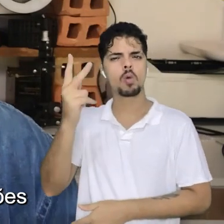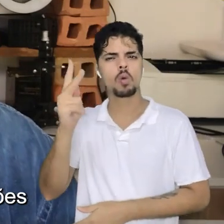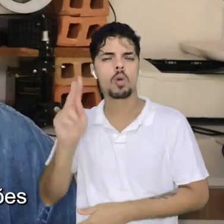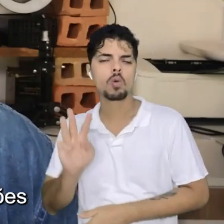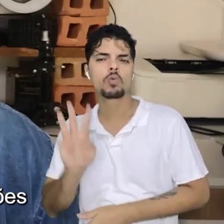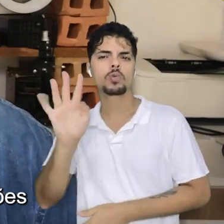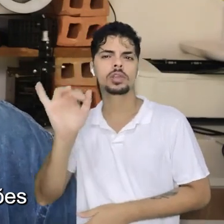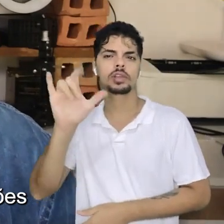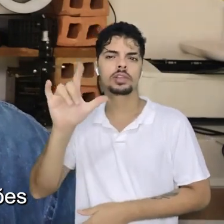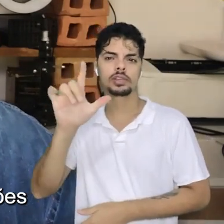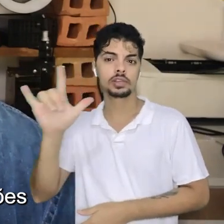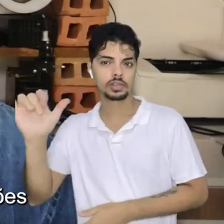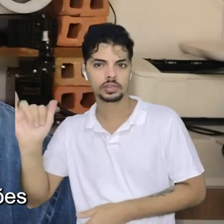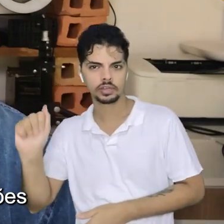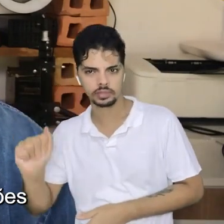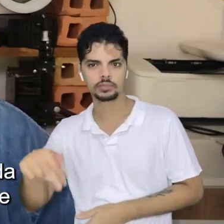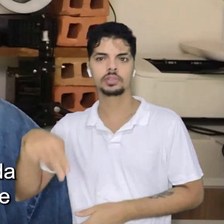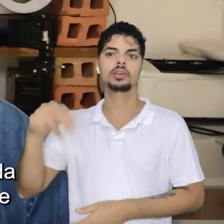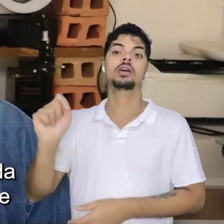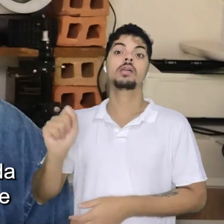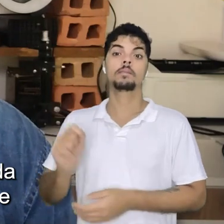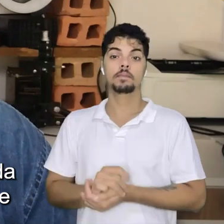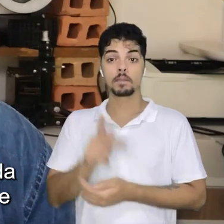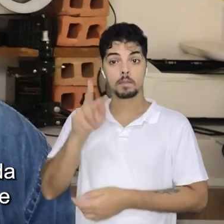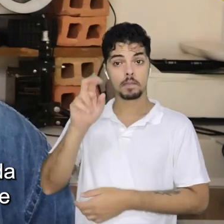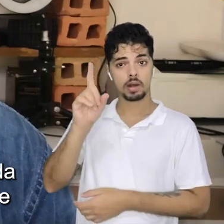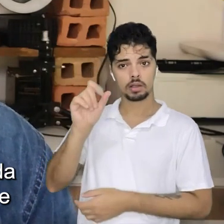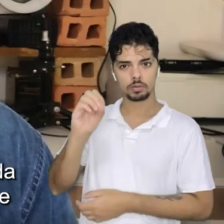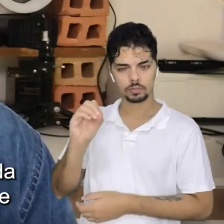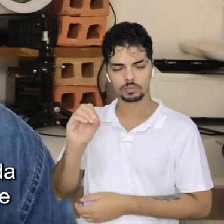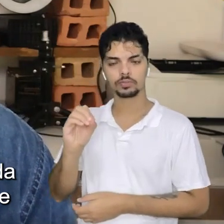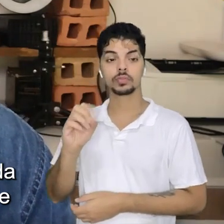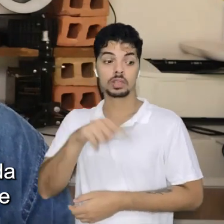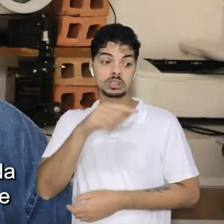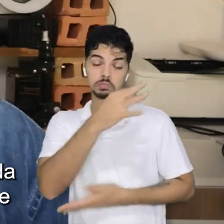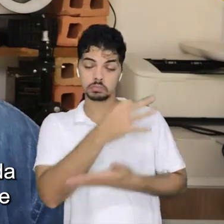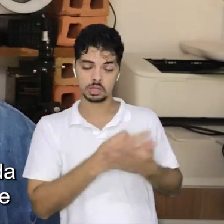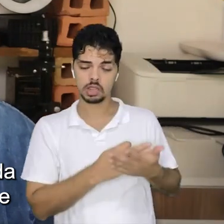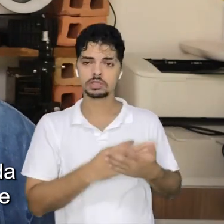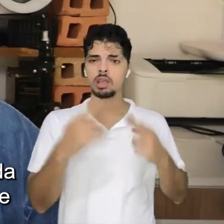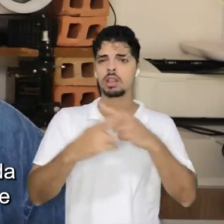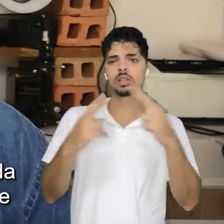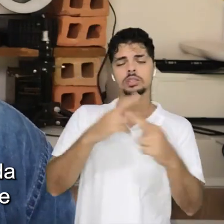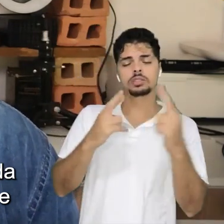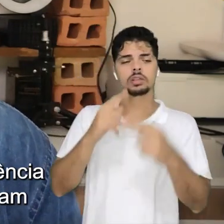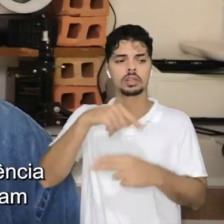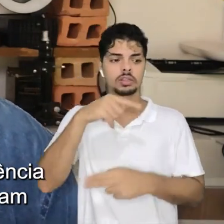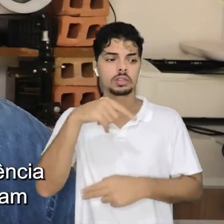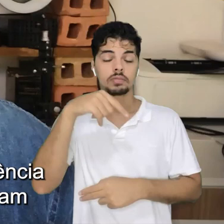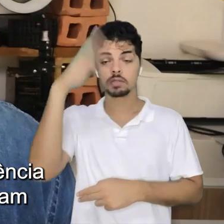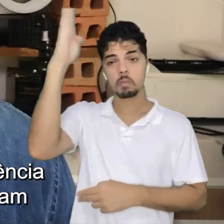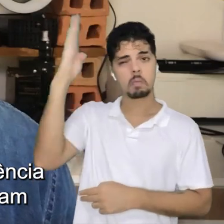o texto aborda a questão das relações do Brasil com as nações vizinhas da América partindo do argumento de